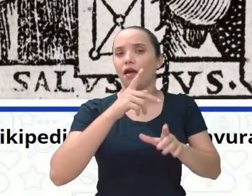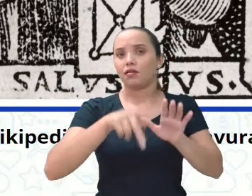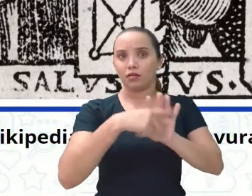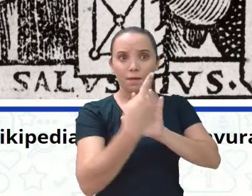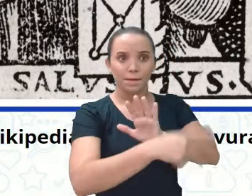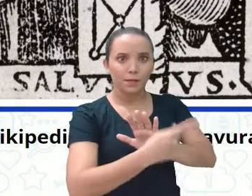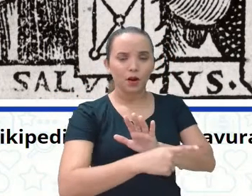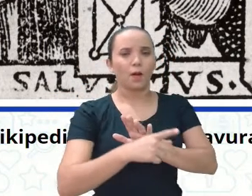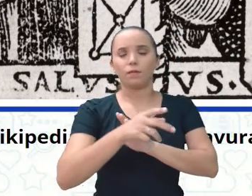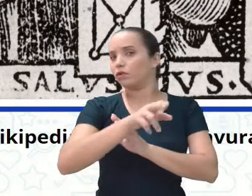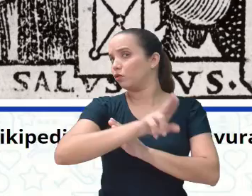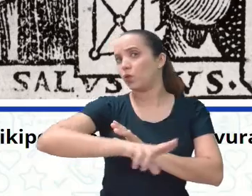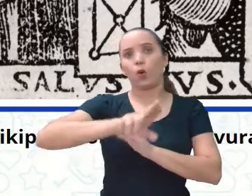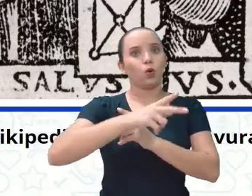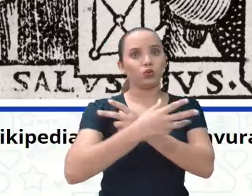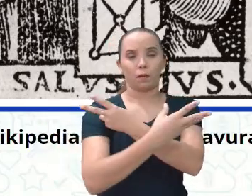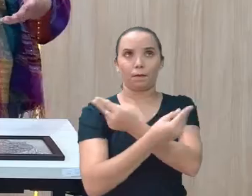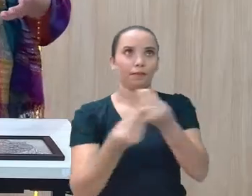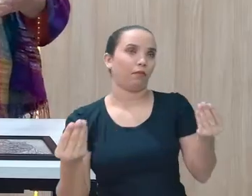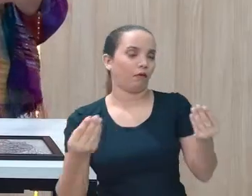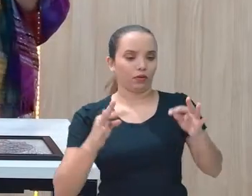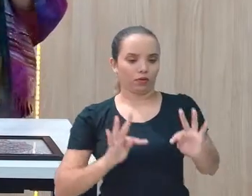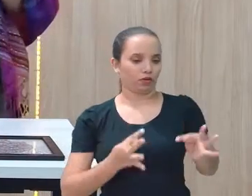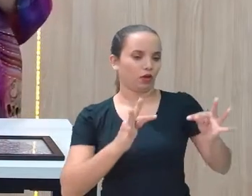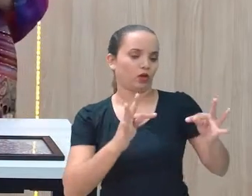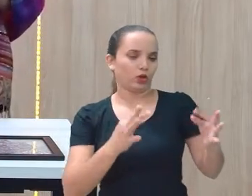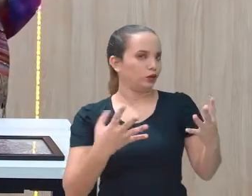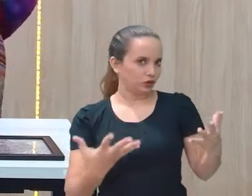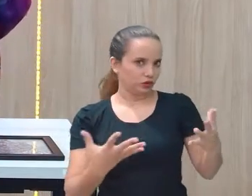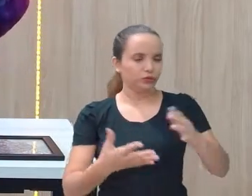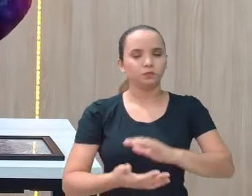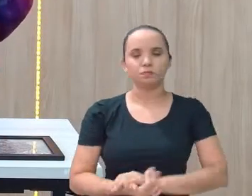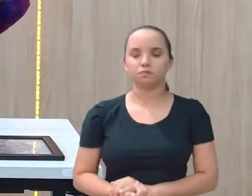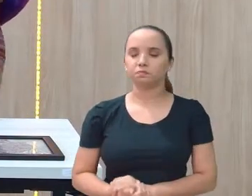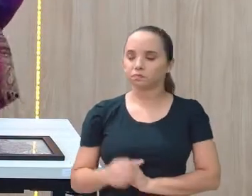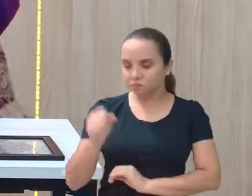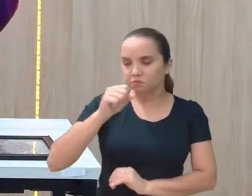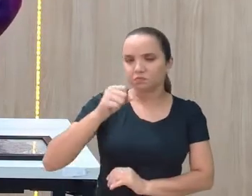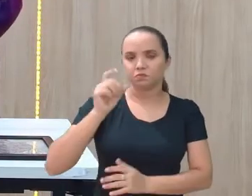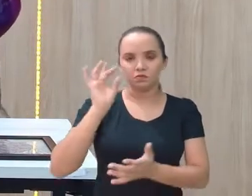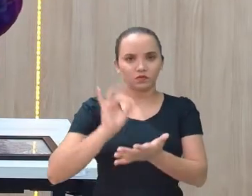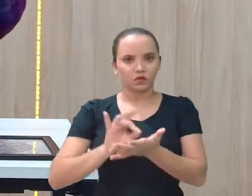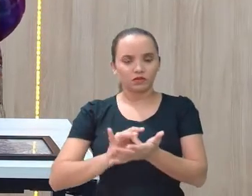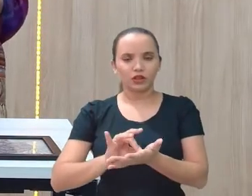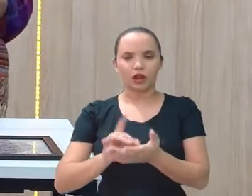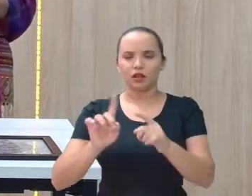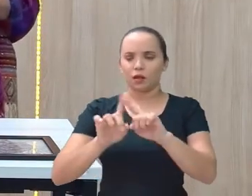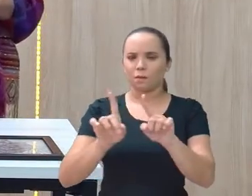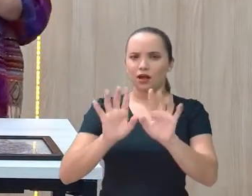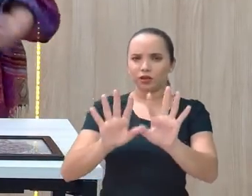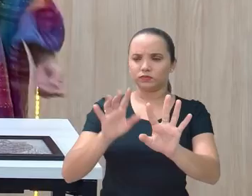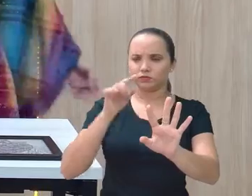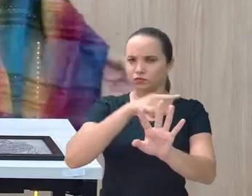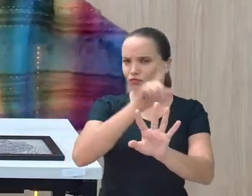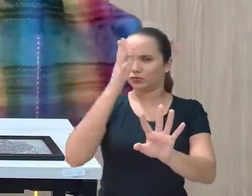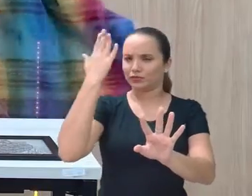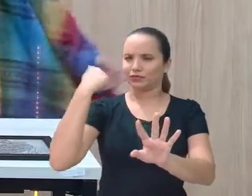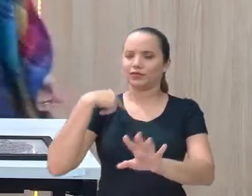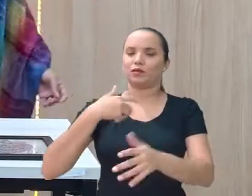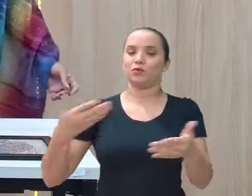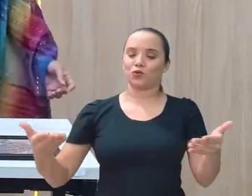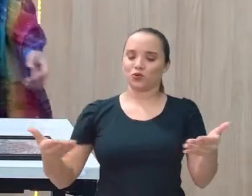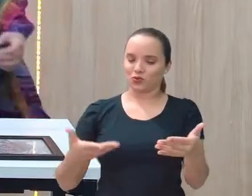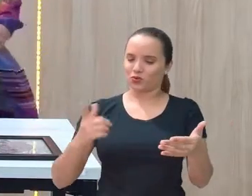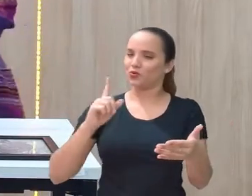dispensa artifícios tecnológicos. Bom, é verdade. Mas vocês sabem que estamos na era